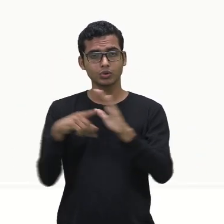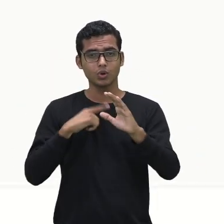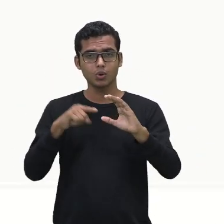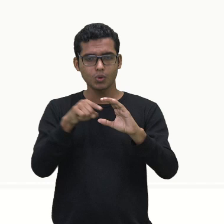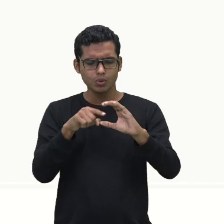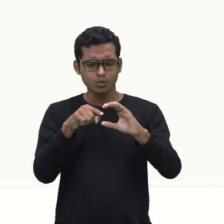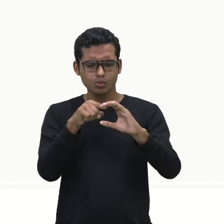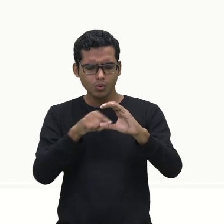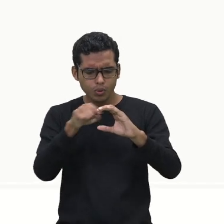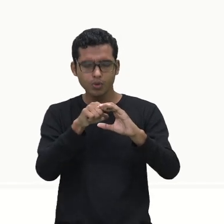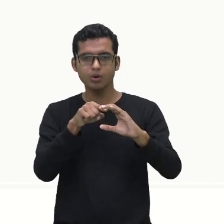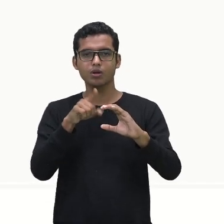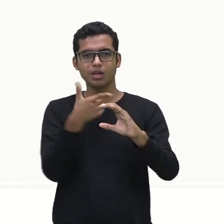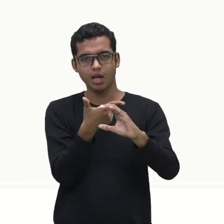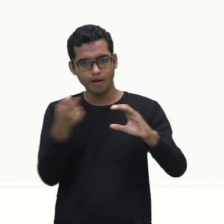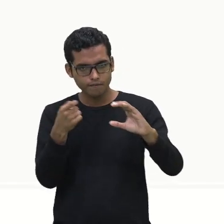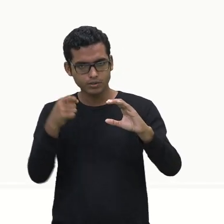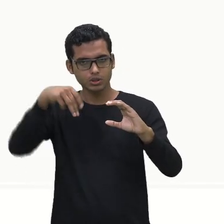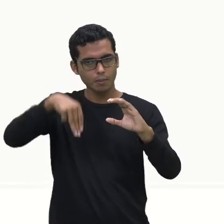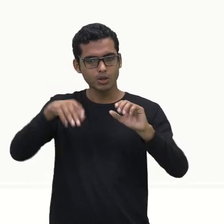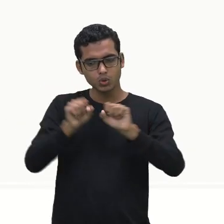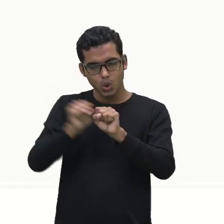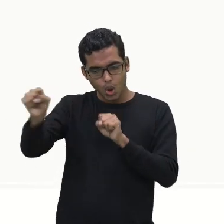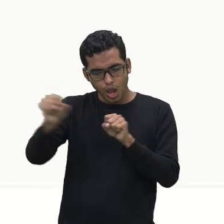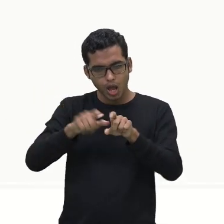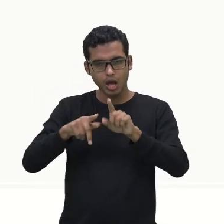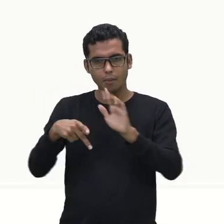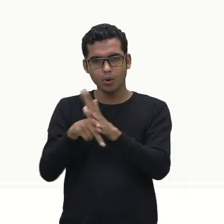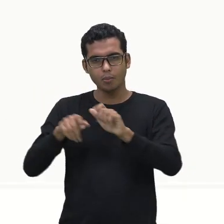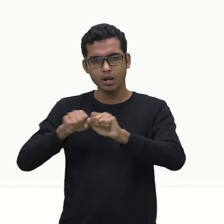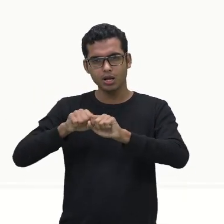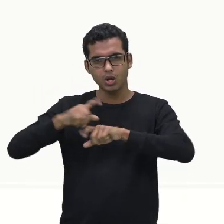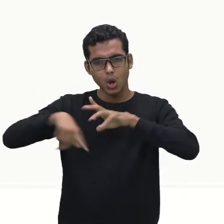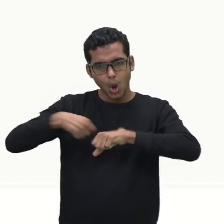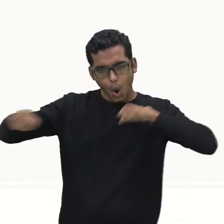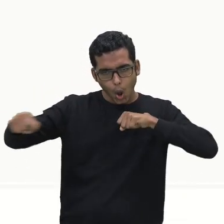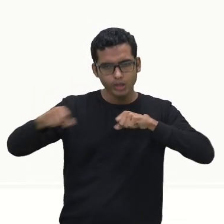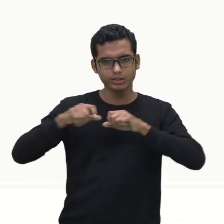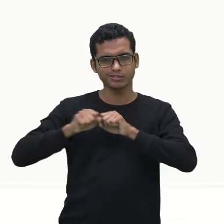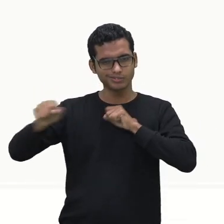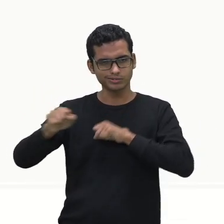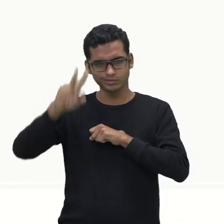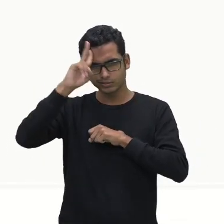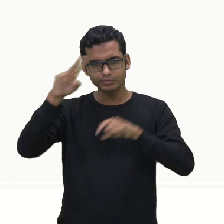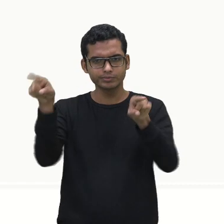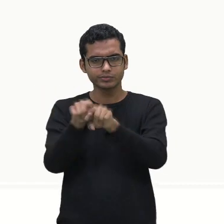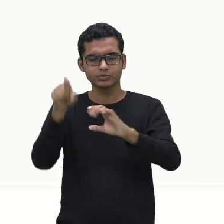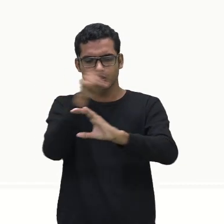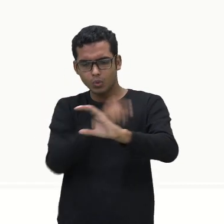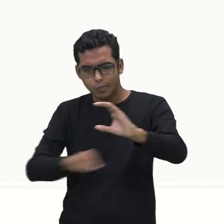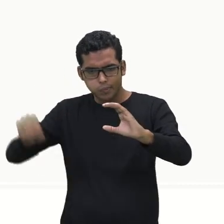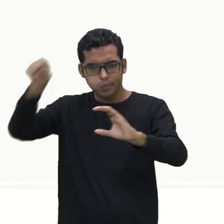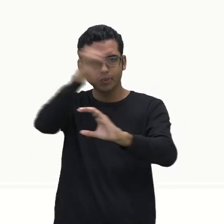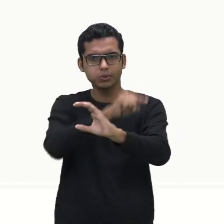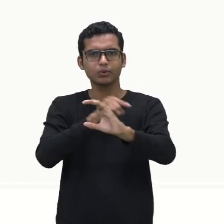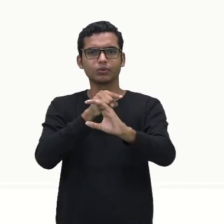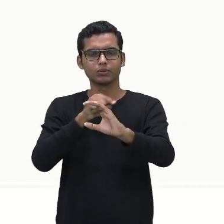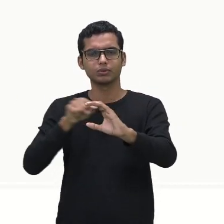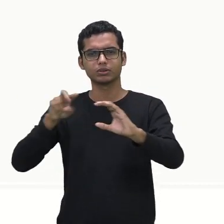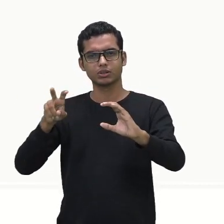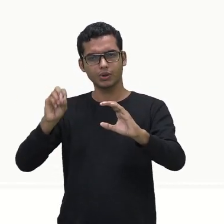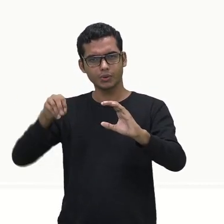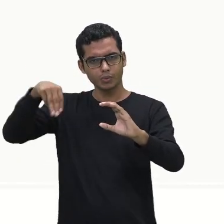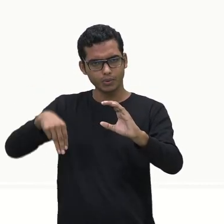que é justamente o comprimento da corda, né, de 20 metros, e o raio da área total ali, né, de pastagem, que